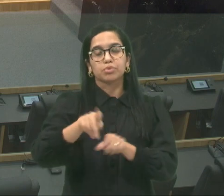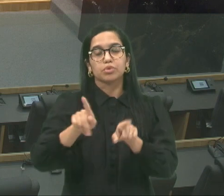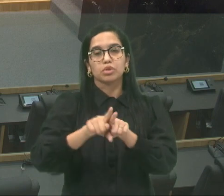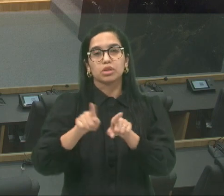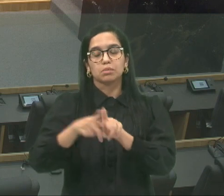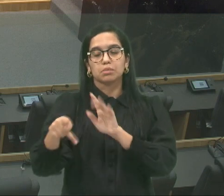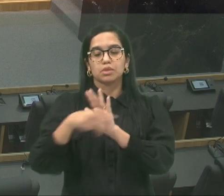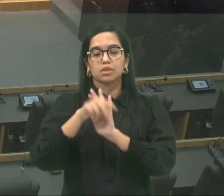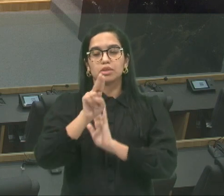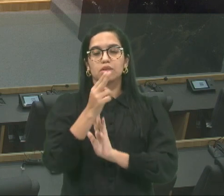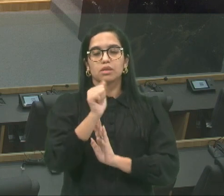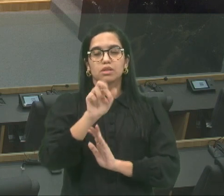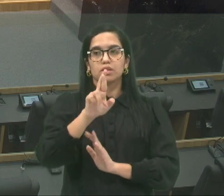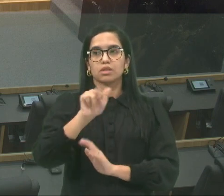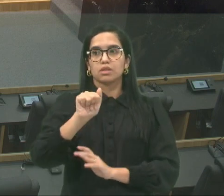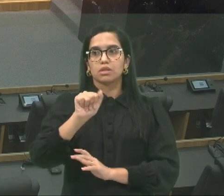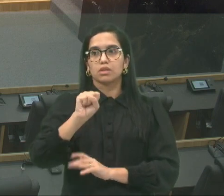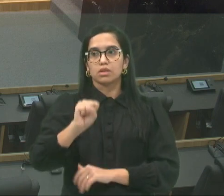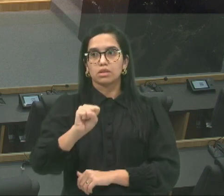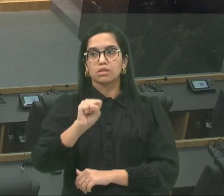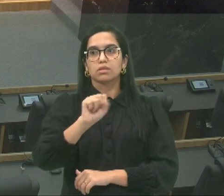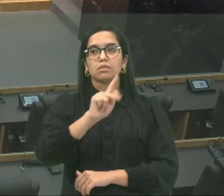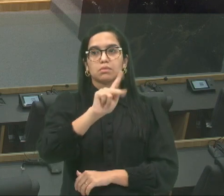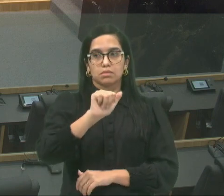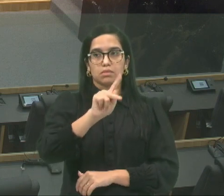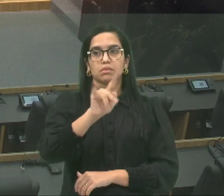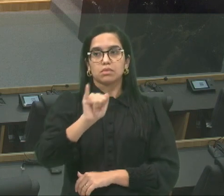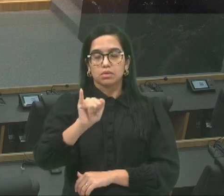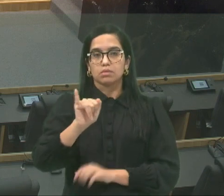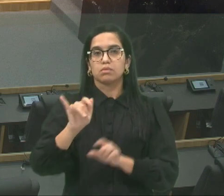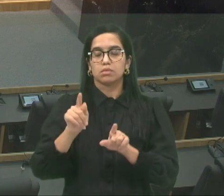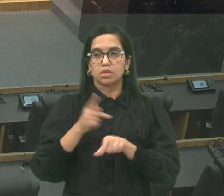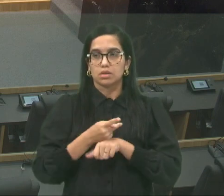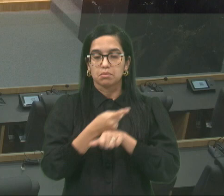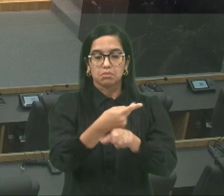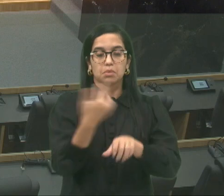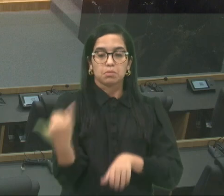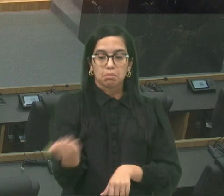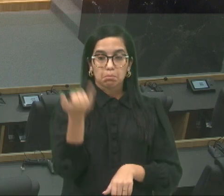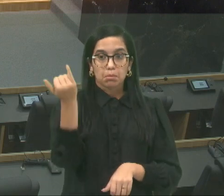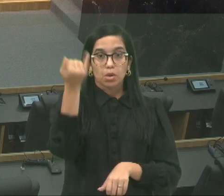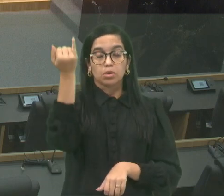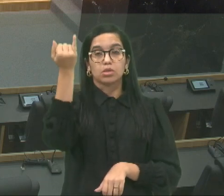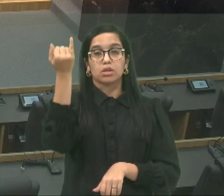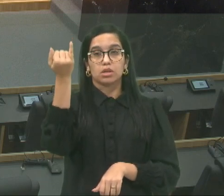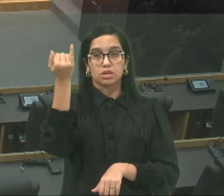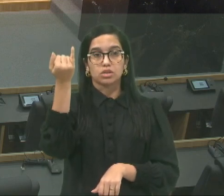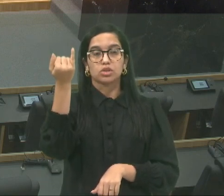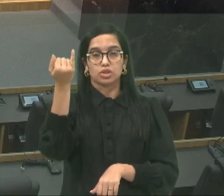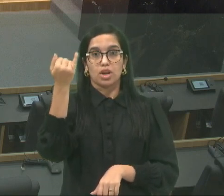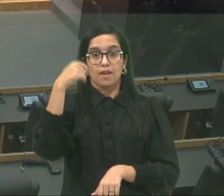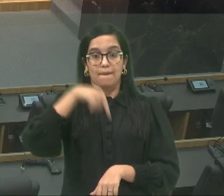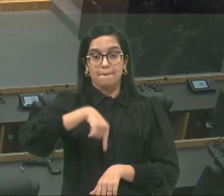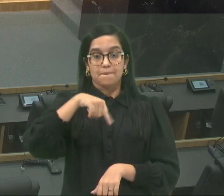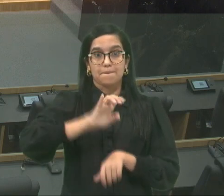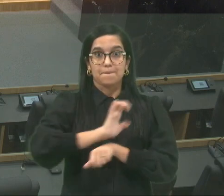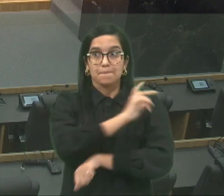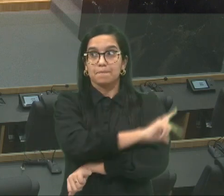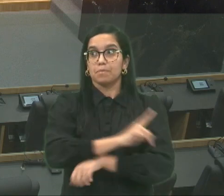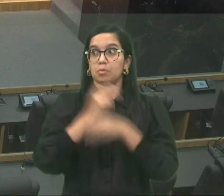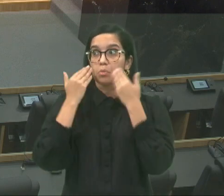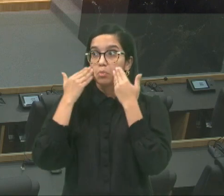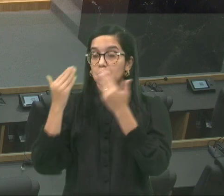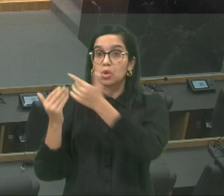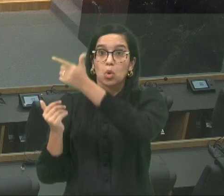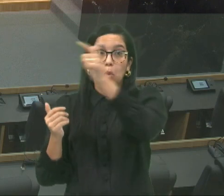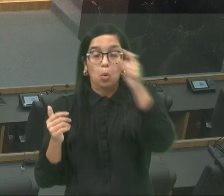Aras Papis. Já recebeu premiações importantes, levando o nome do nosso Estado para grandes